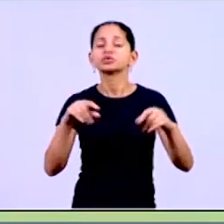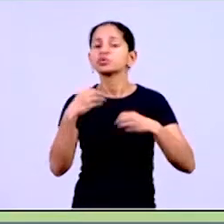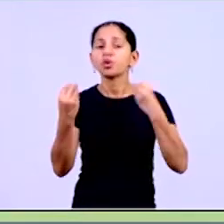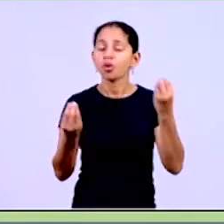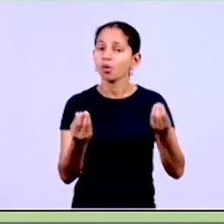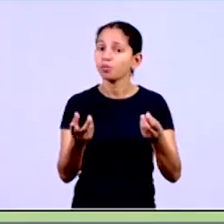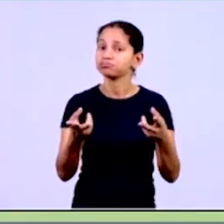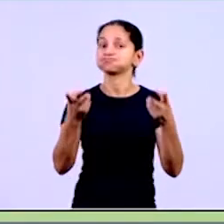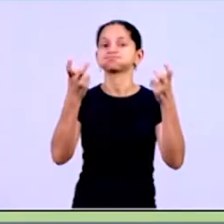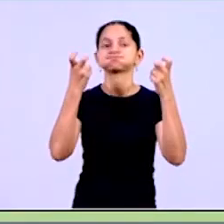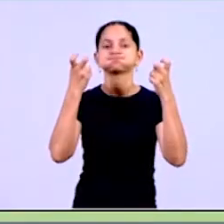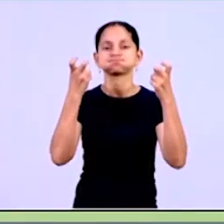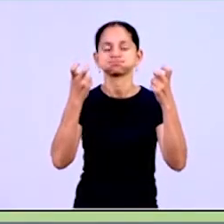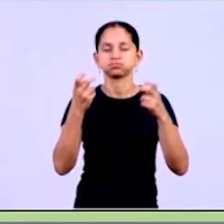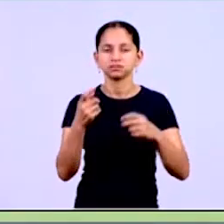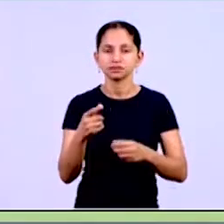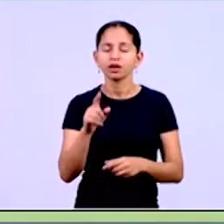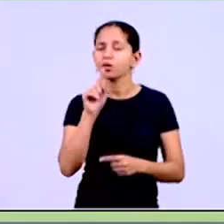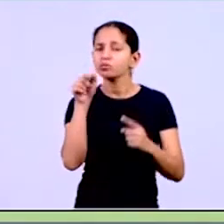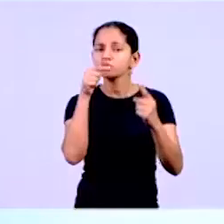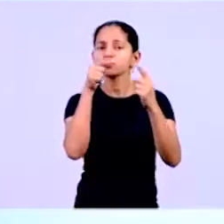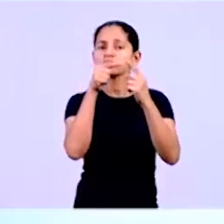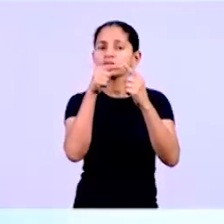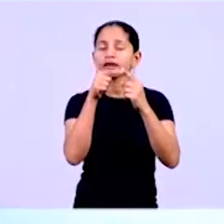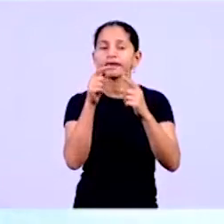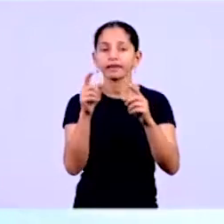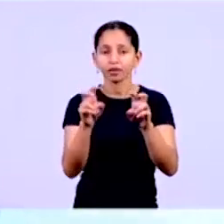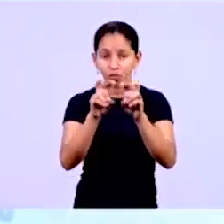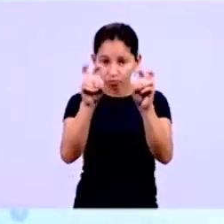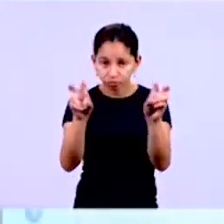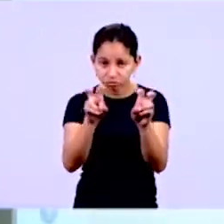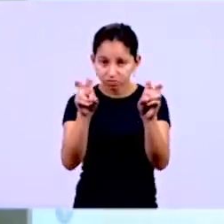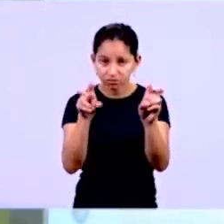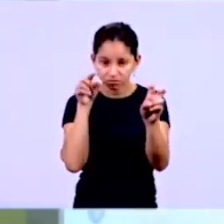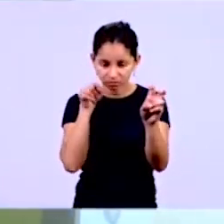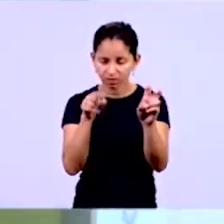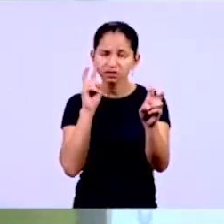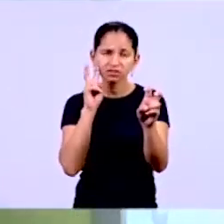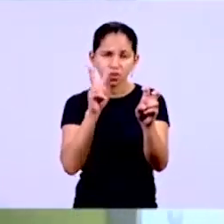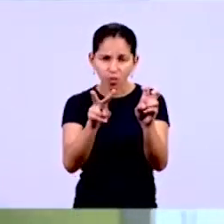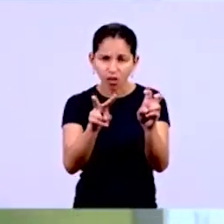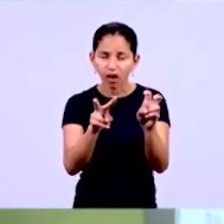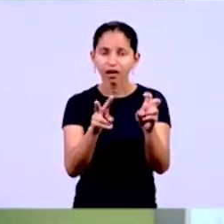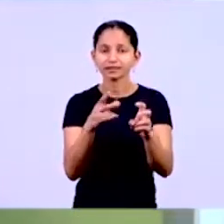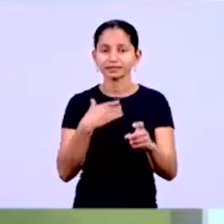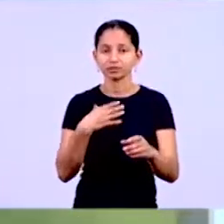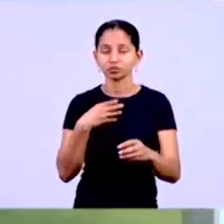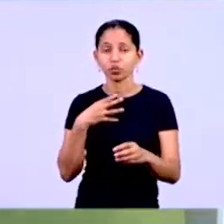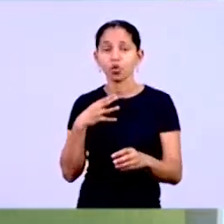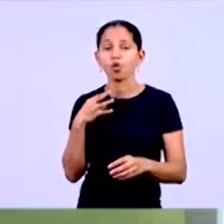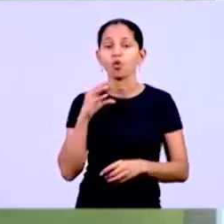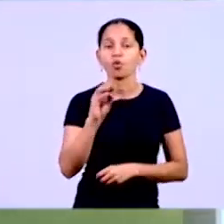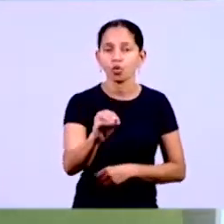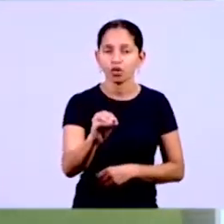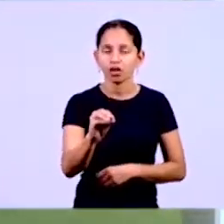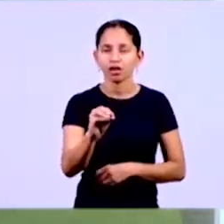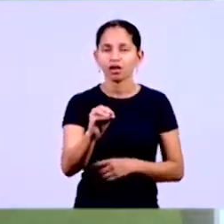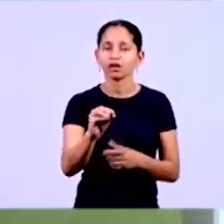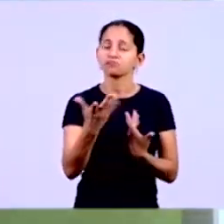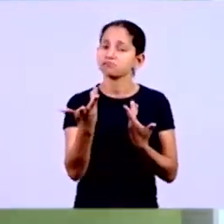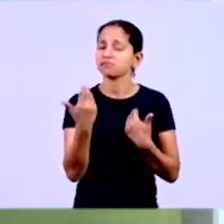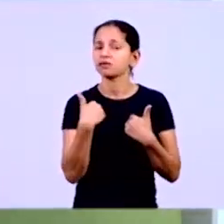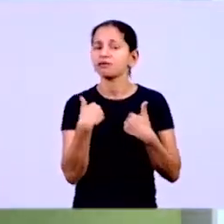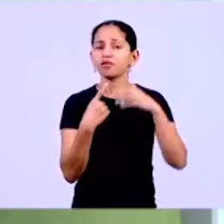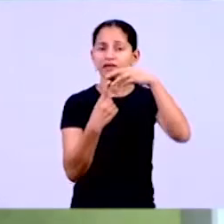preste atenção. O foco aqui, gente, é o computador. Se eu estou enviando informações para o computador, seja